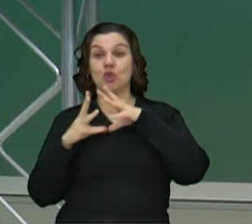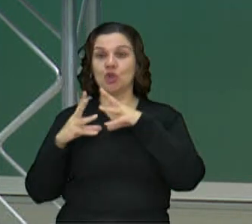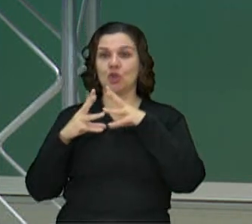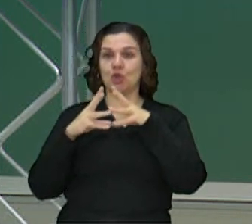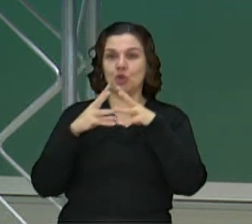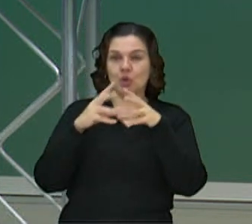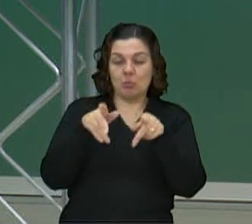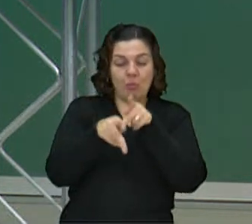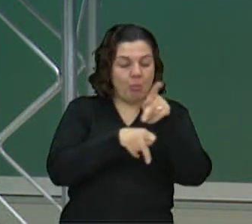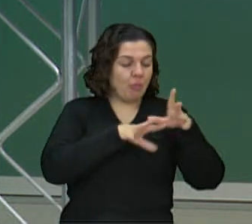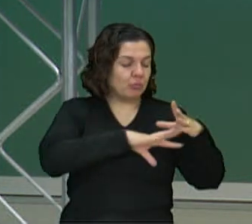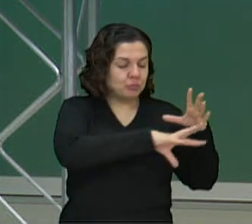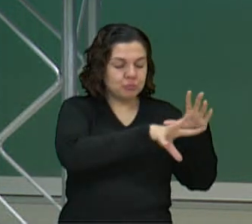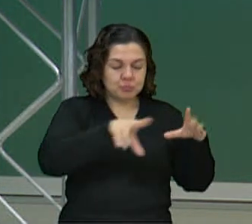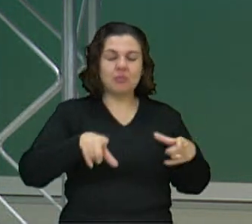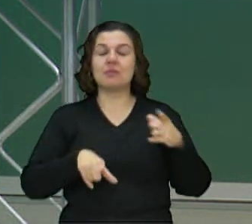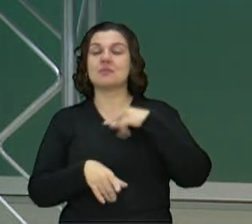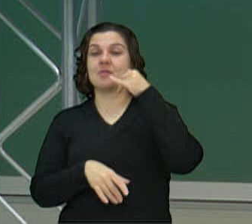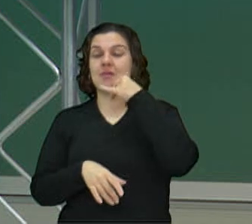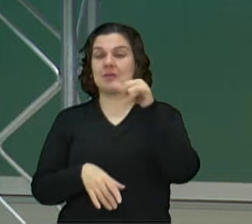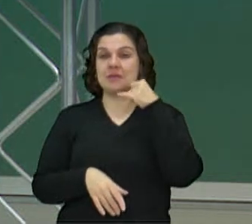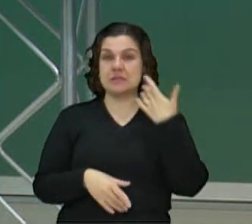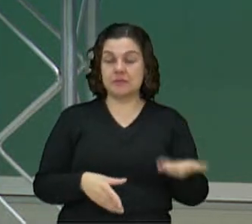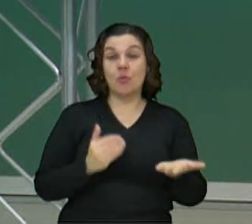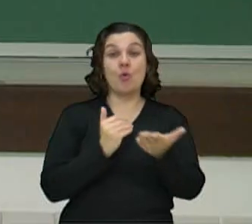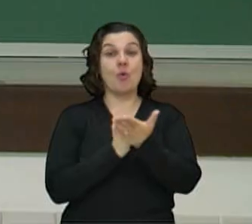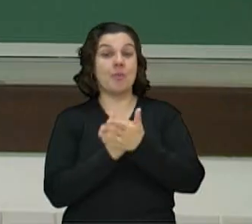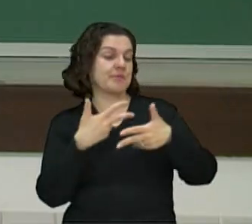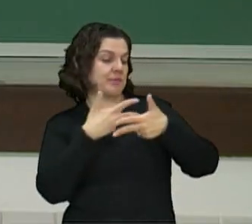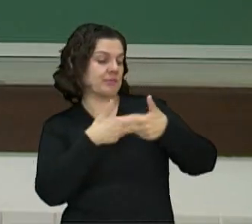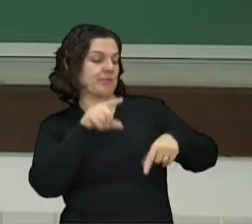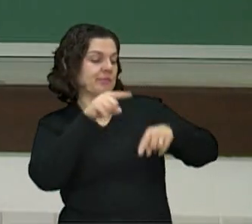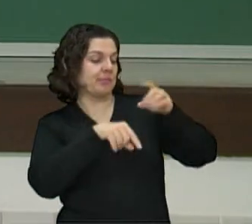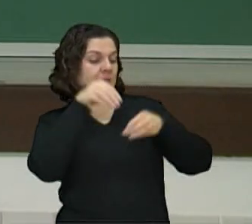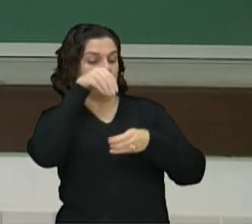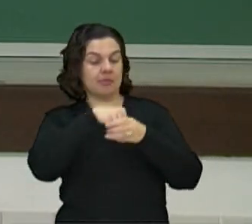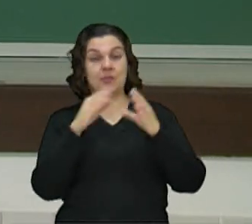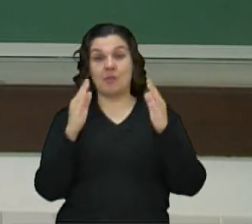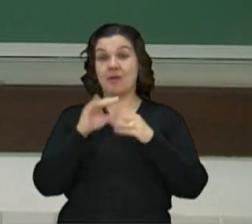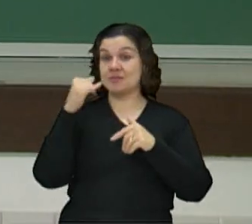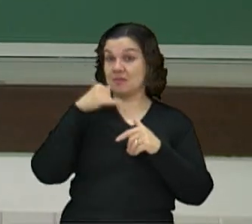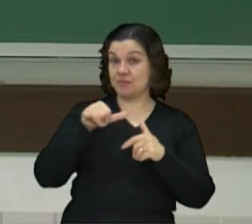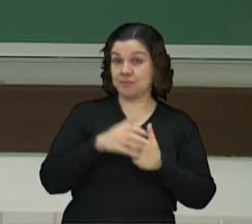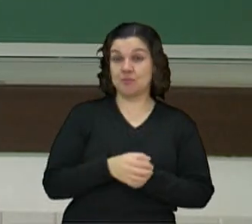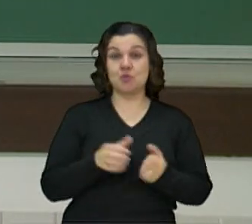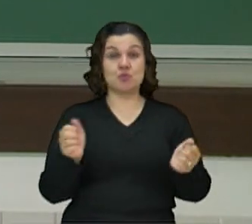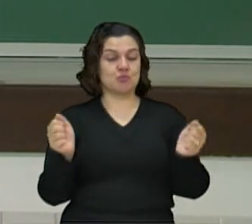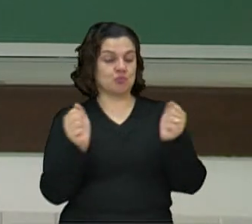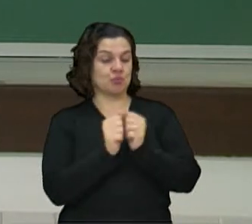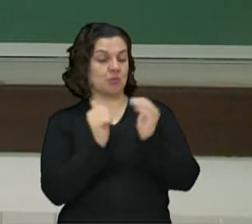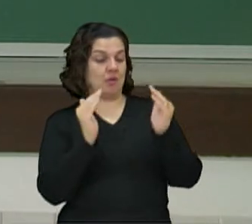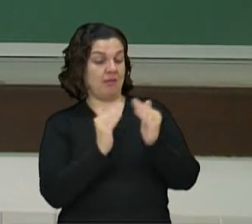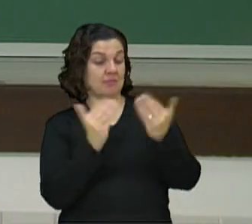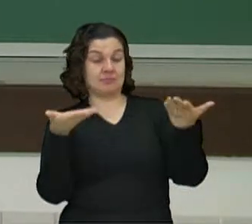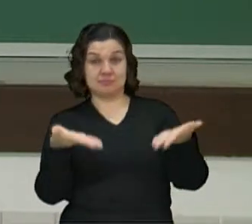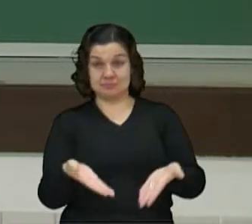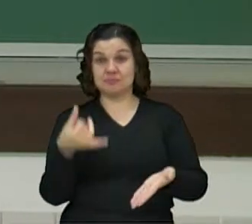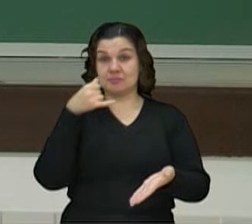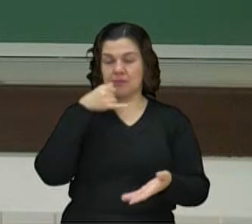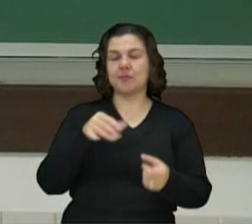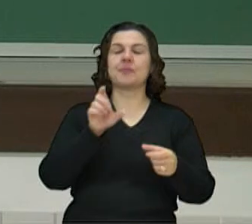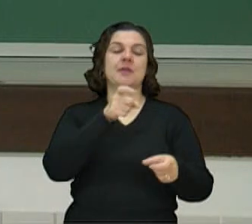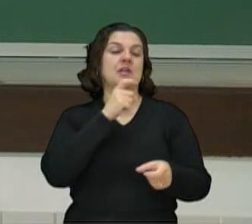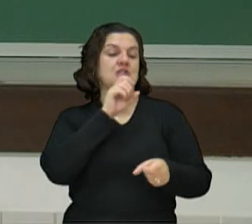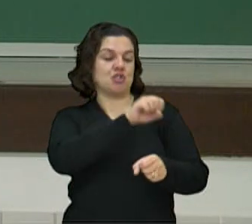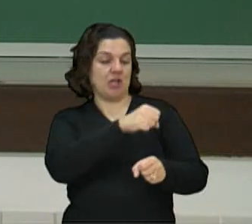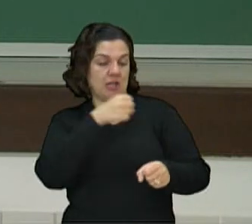da eletricidade. Então, os eletrodomésticos entraram nos lares junto com a energia elétrica. Então,